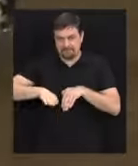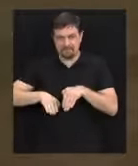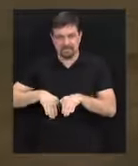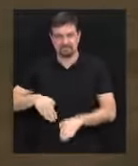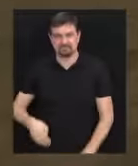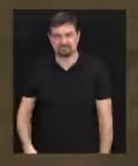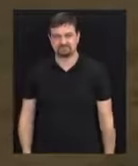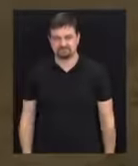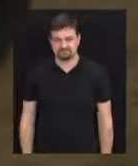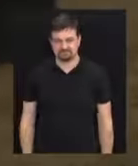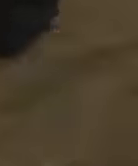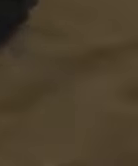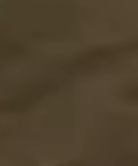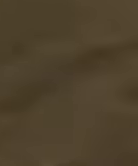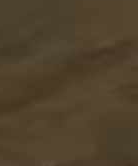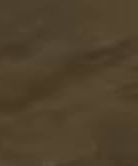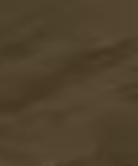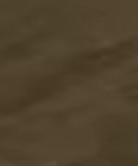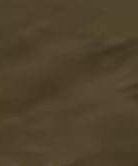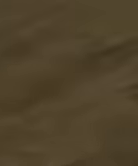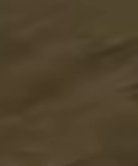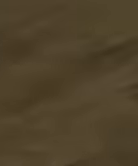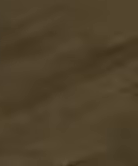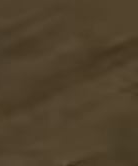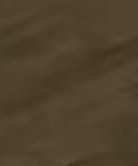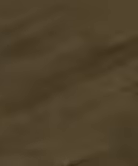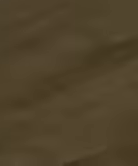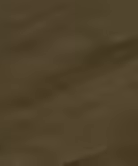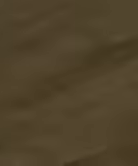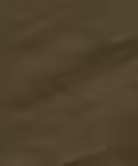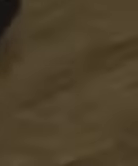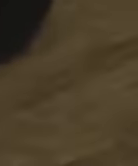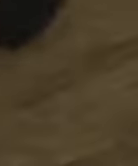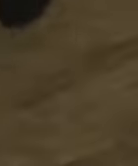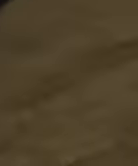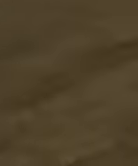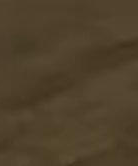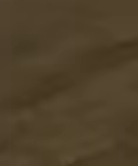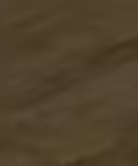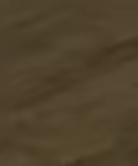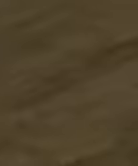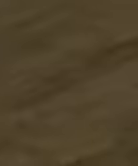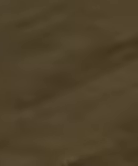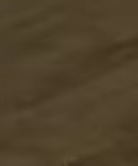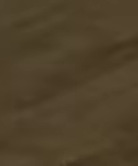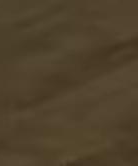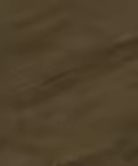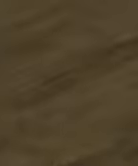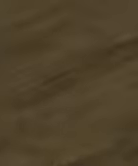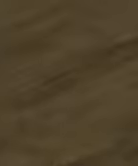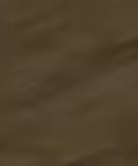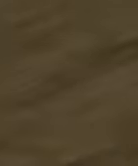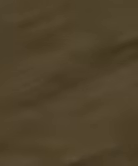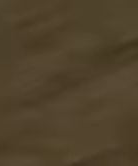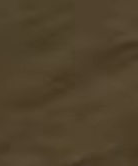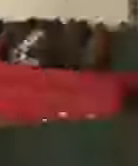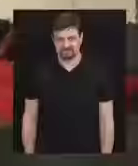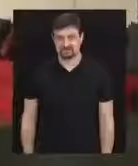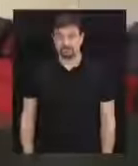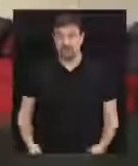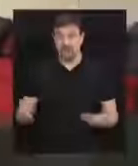sempre vai estar colocando todo o seu peso em uma das pernas e amortecendo com a ponta dos